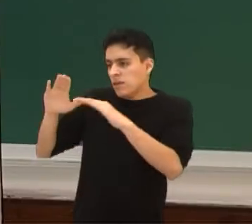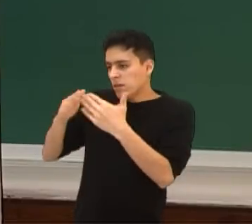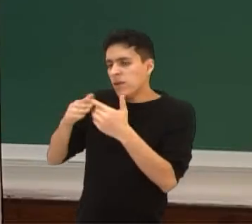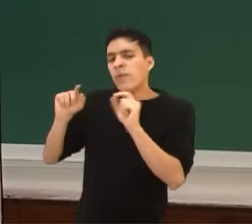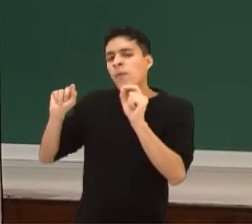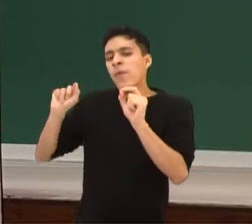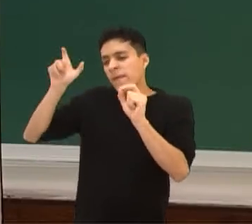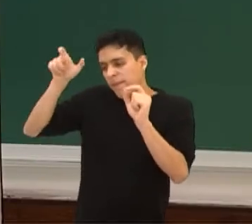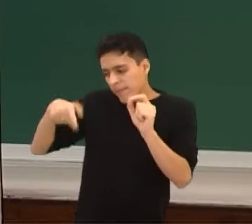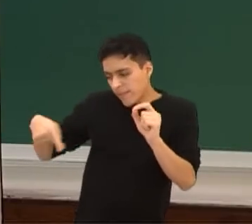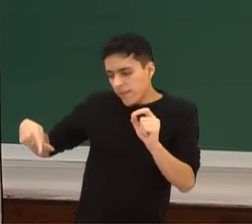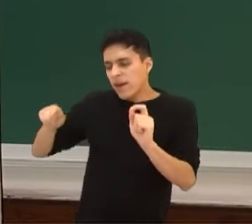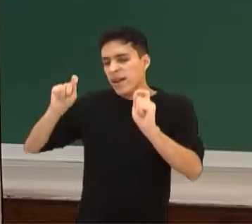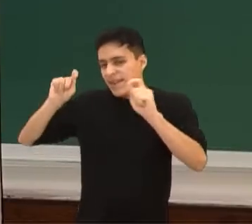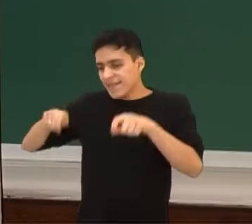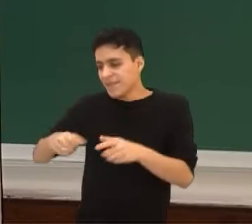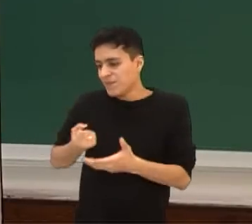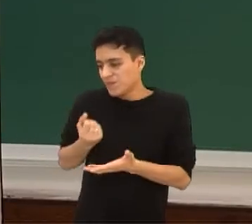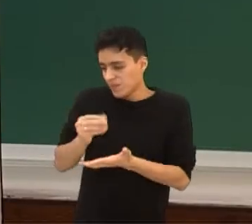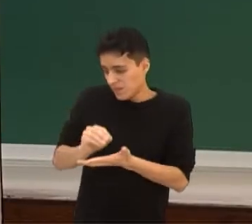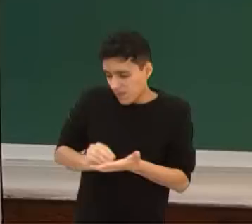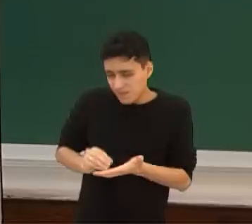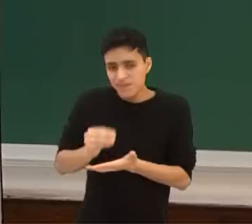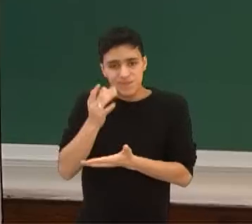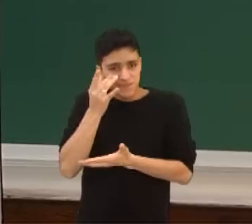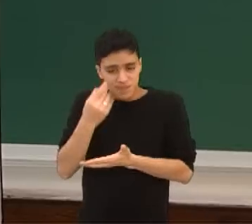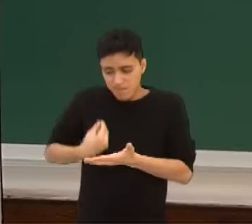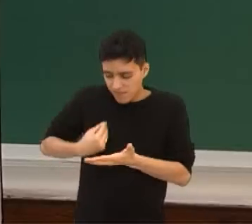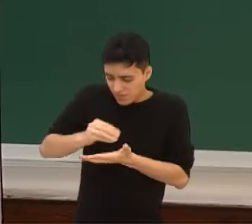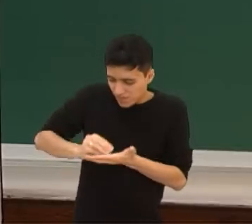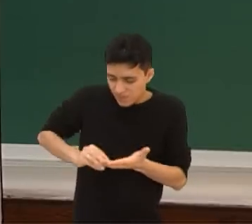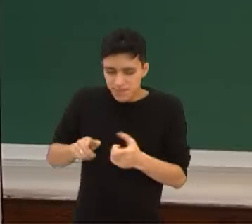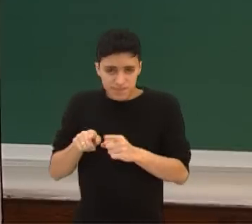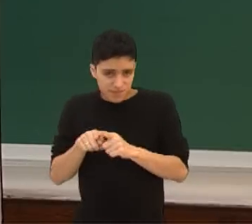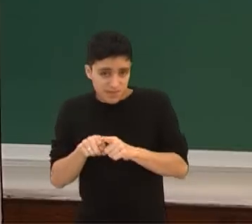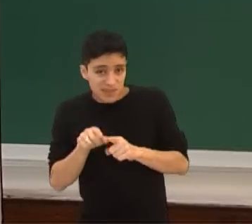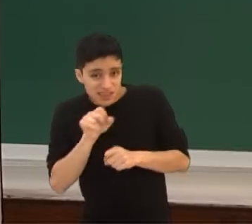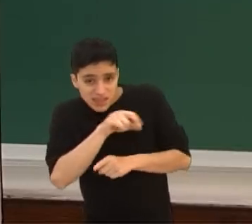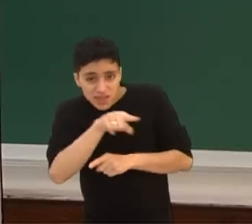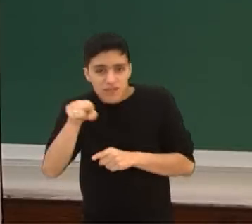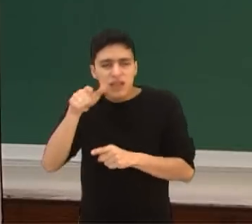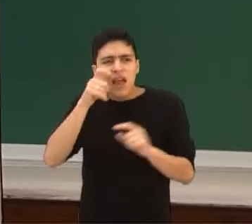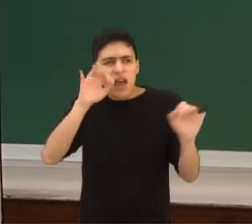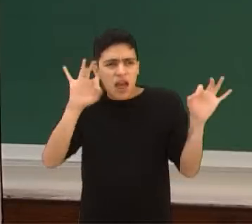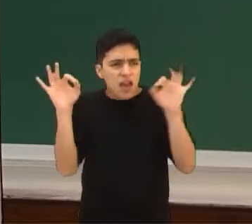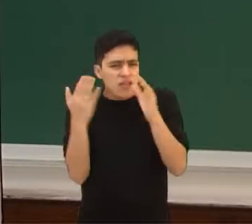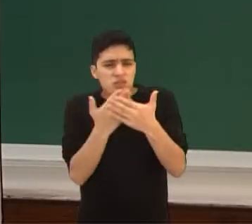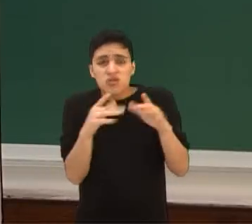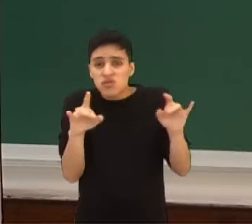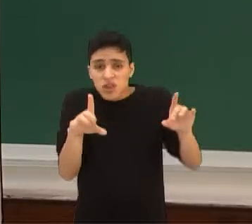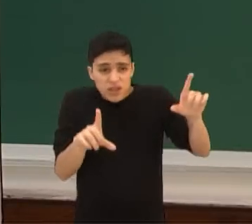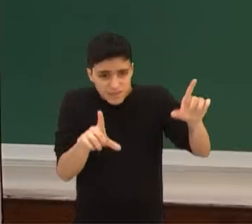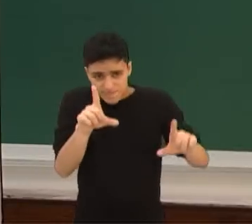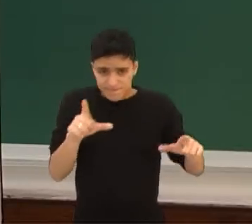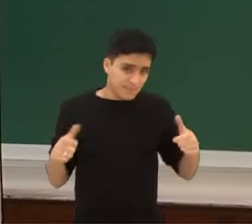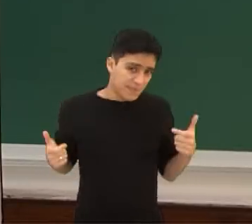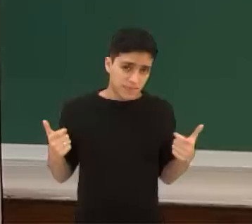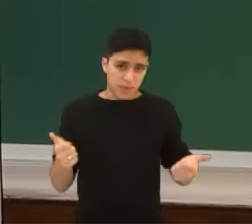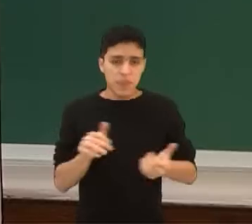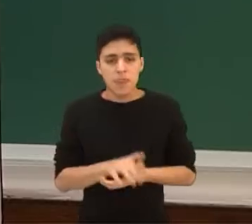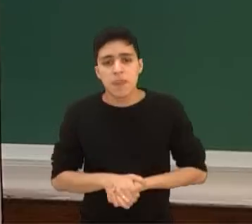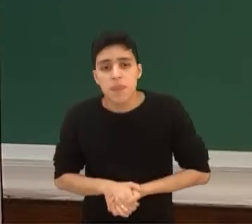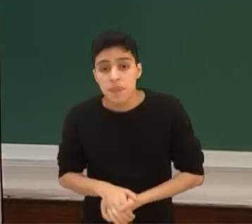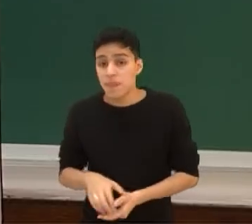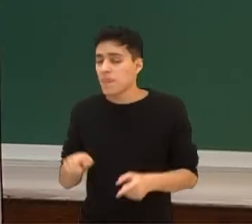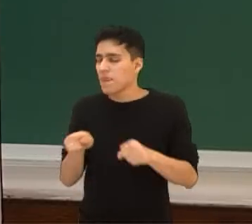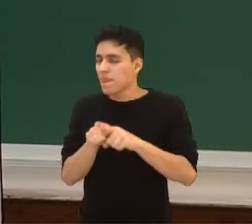que o seu professor ou professora possa validar a sua presença nesse período, caso você esteja acompanhando as aulas exclusivamente pela televisão. E